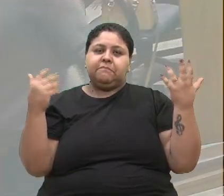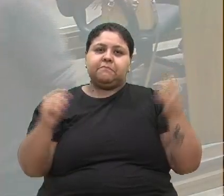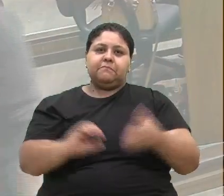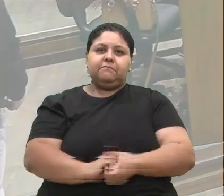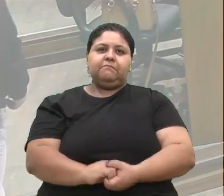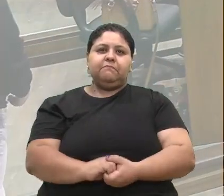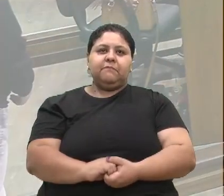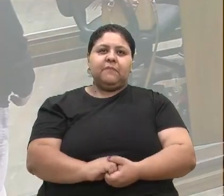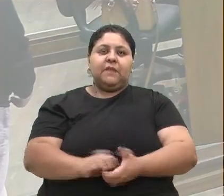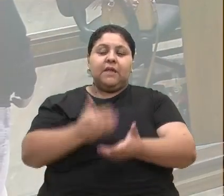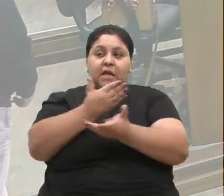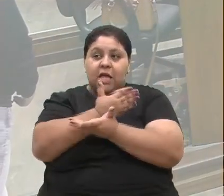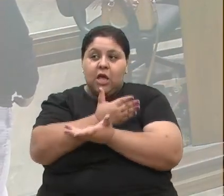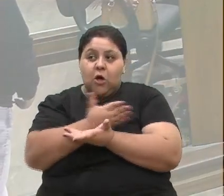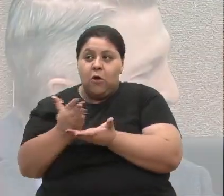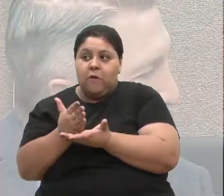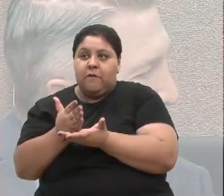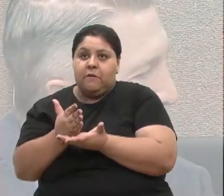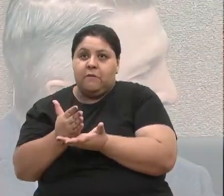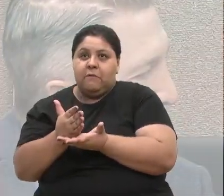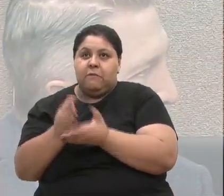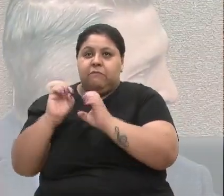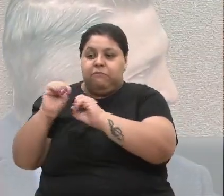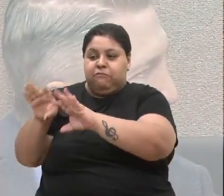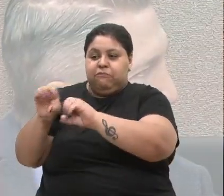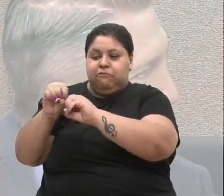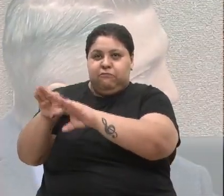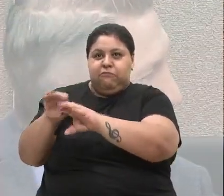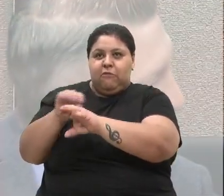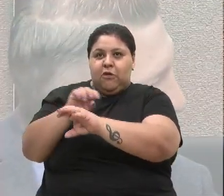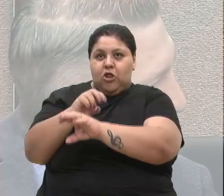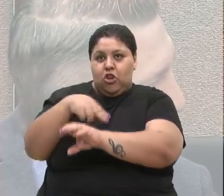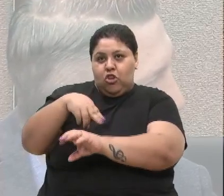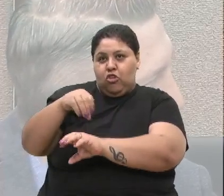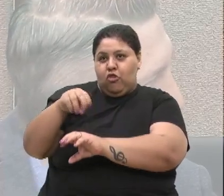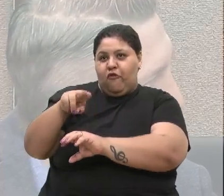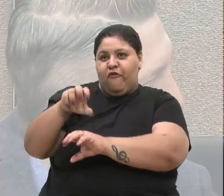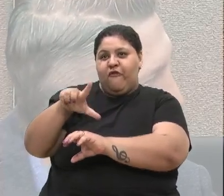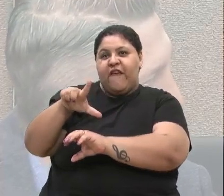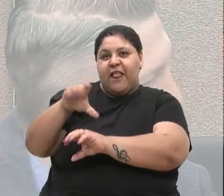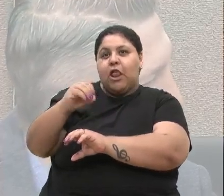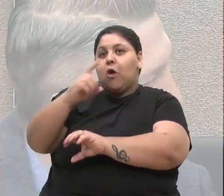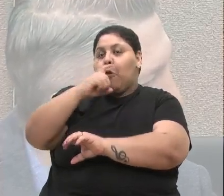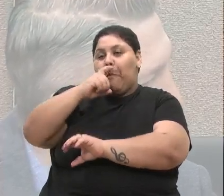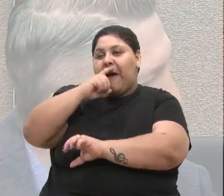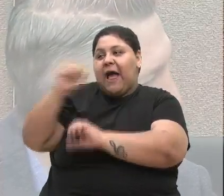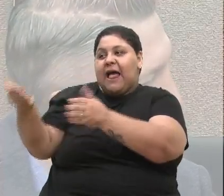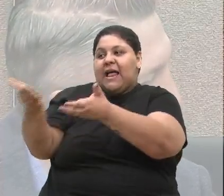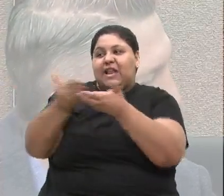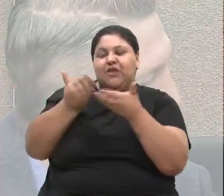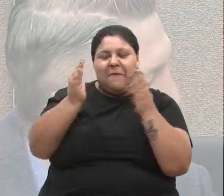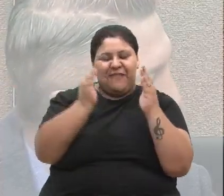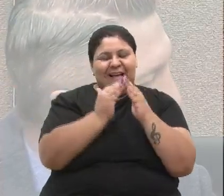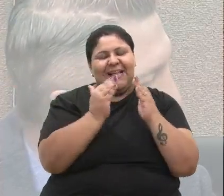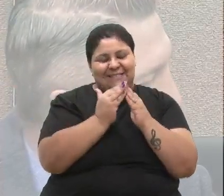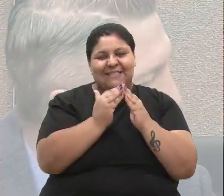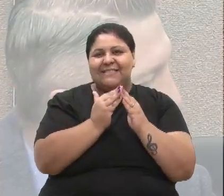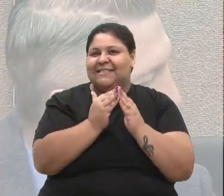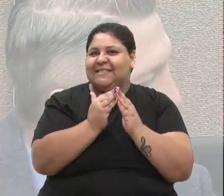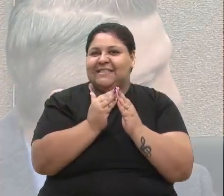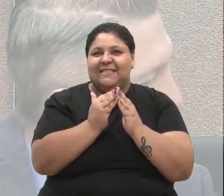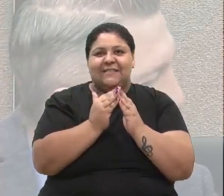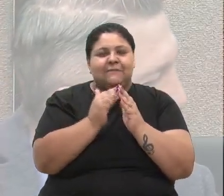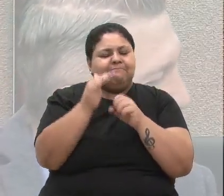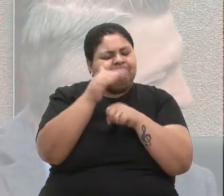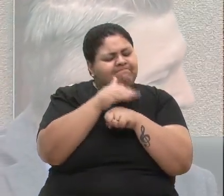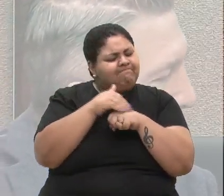Quando eu comecei a lecionar, o seu Valdevino Novelo, pai do Novelo, me recebeu na casa dele com uma